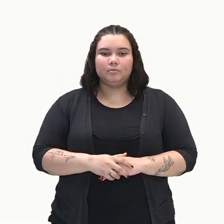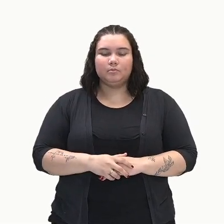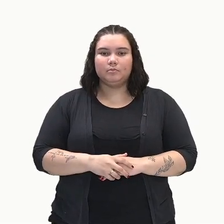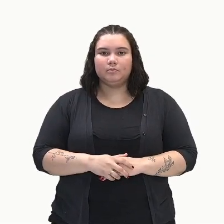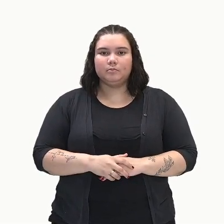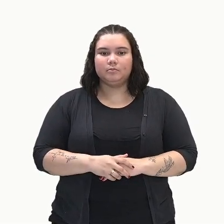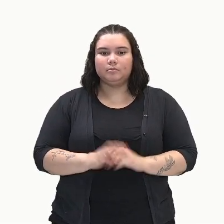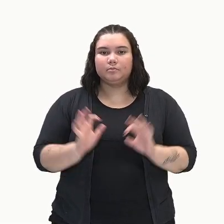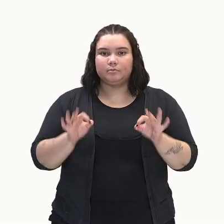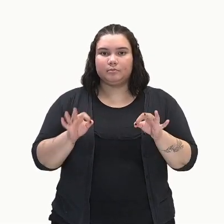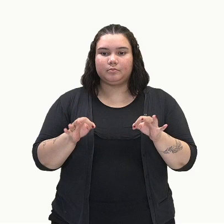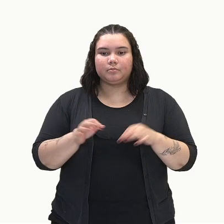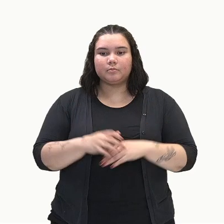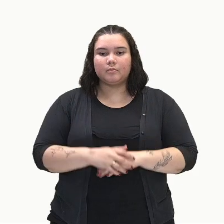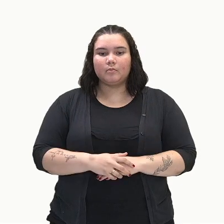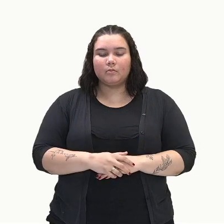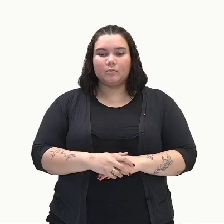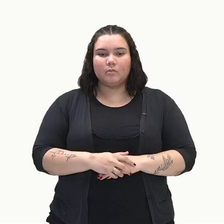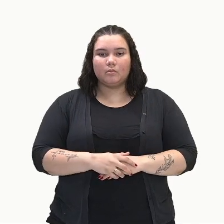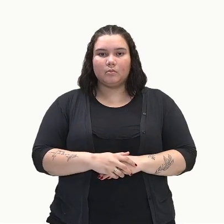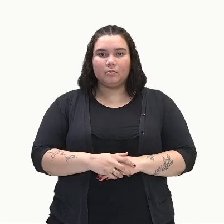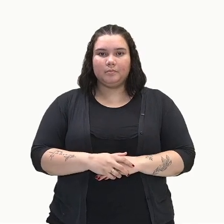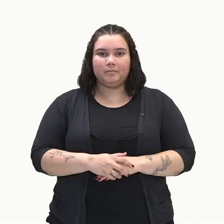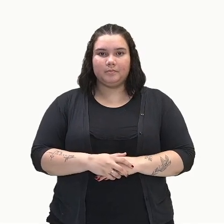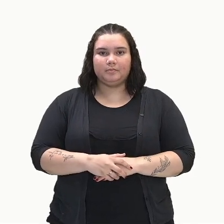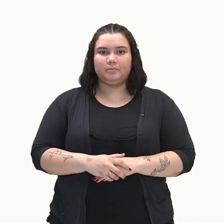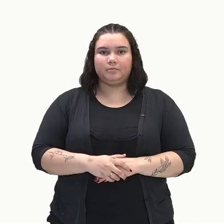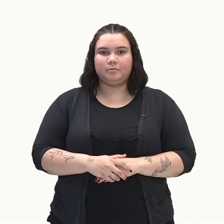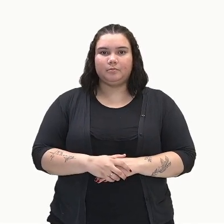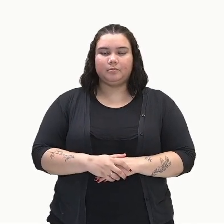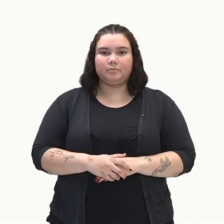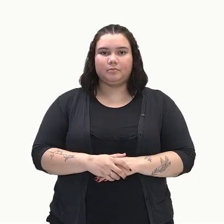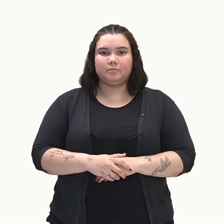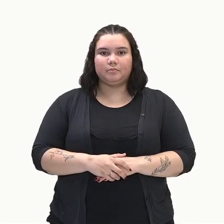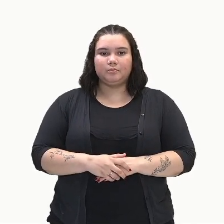Tá? Posso fazer dessa forma também.